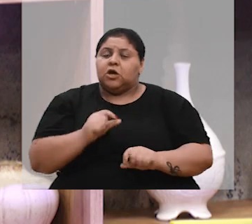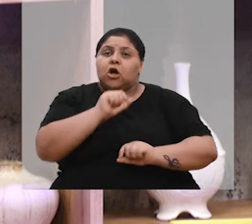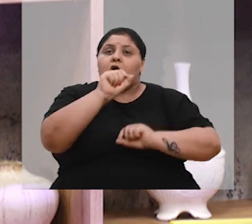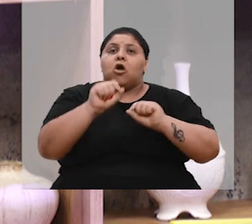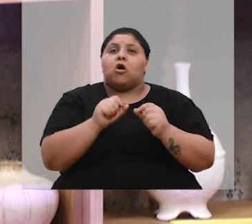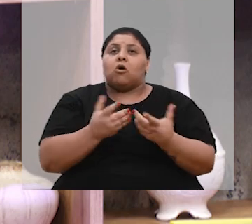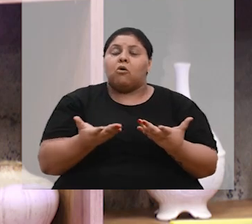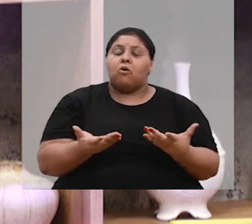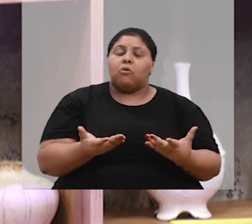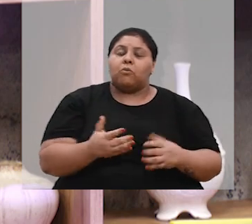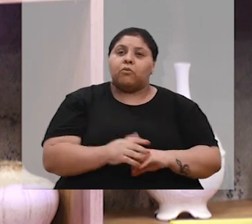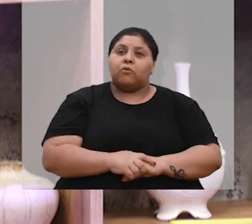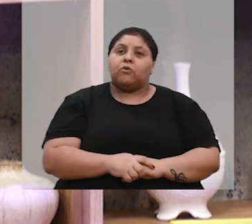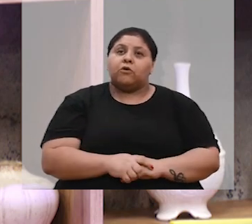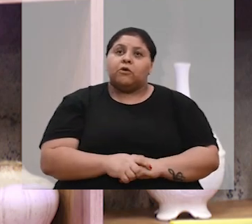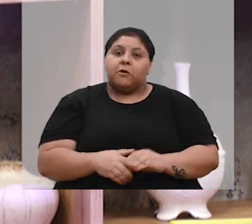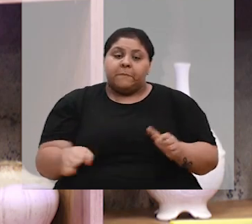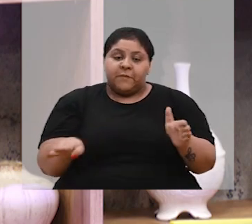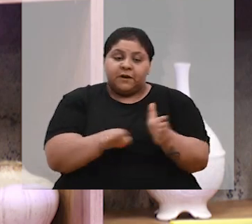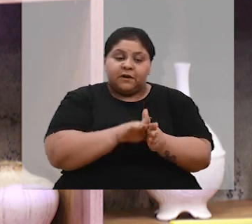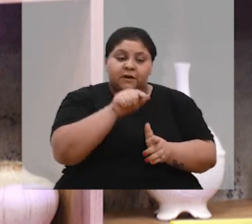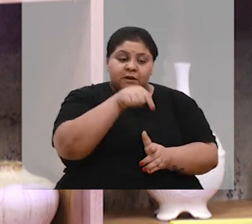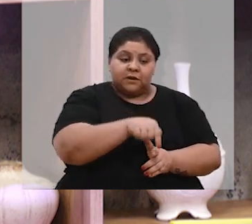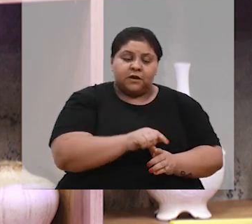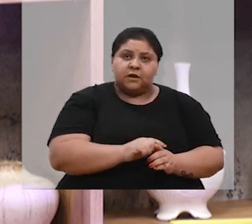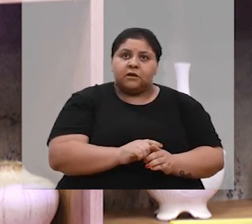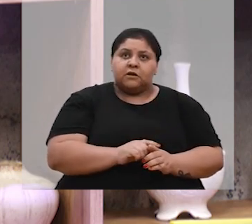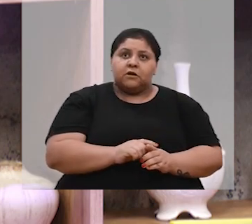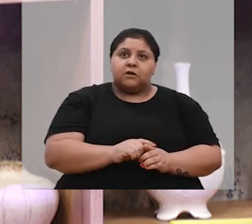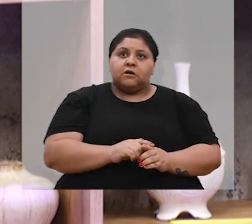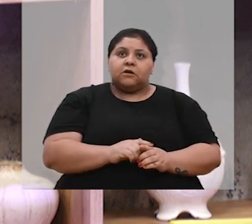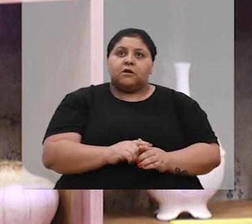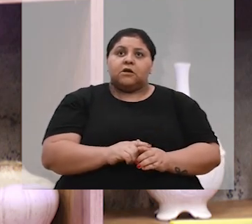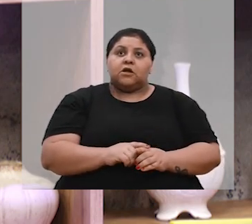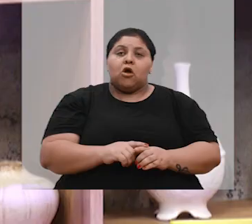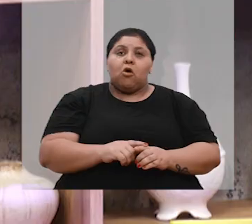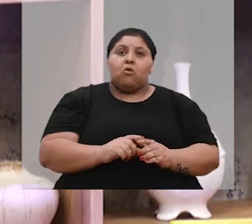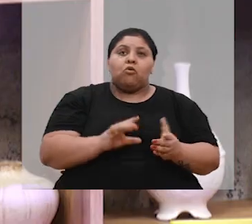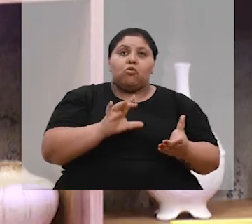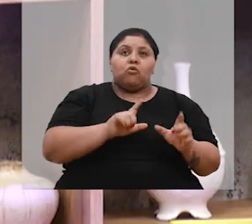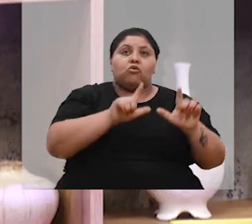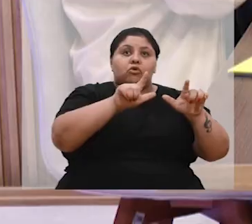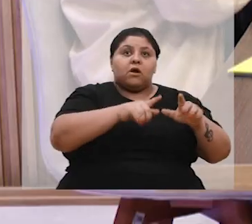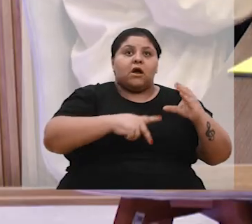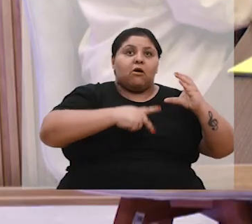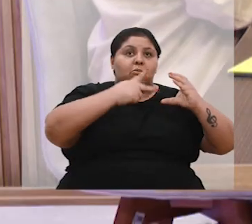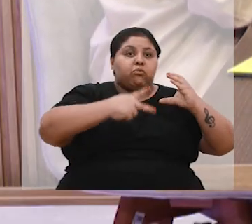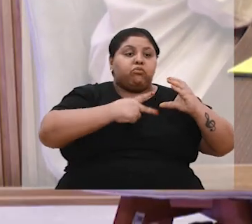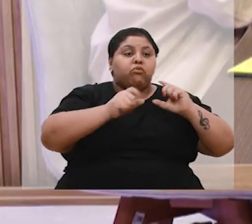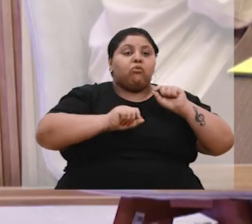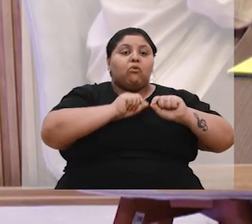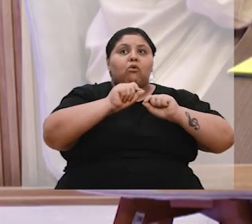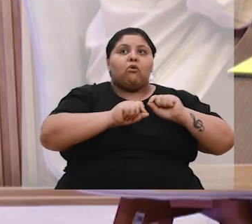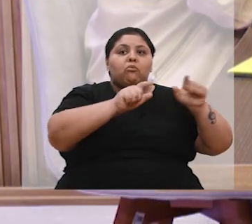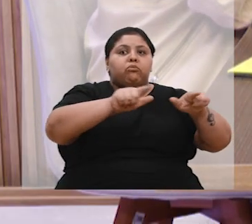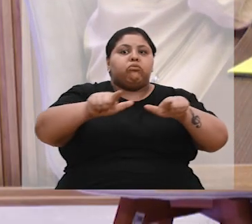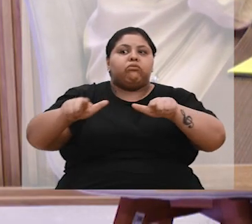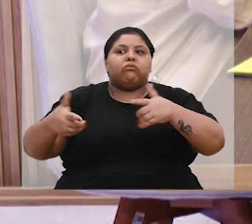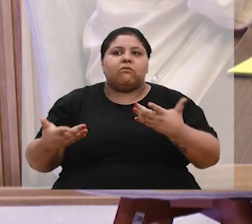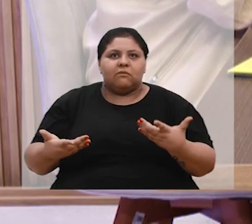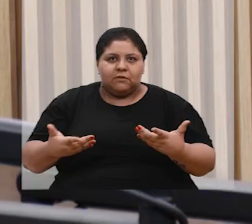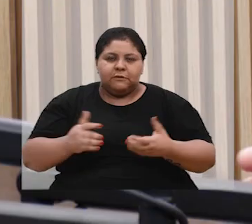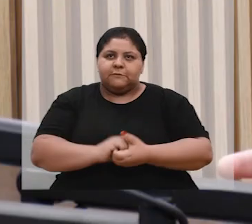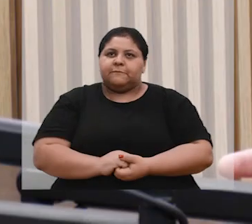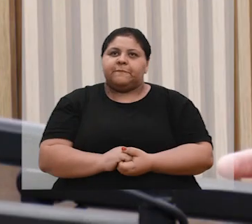que fica essa situação para chegar até aqui, né? Quantos lugares, por onde que a gente passou já a sede do Poder Legislativo caxiense? A Câmara, ela nunca teve